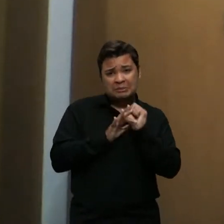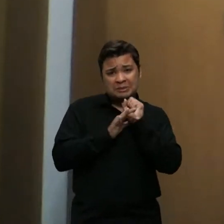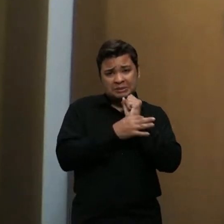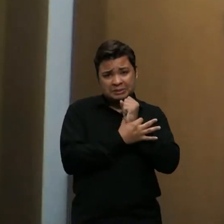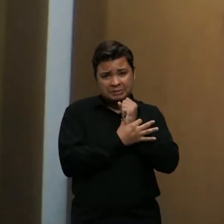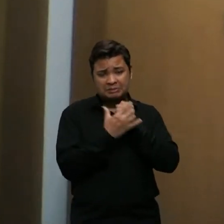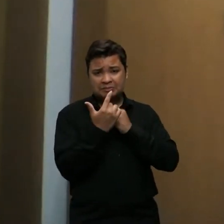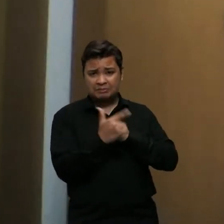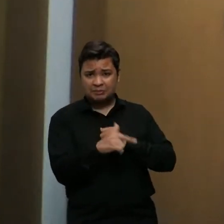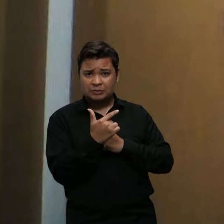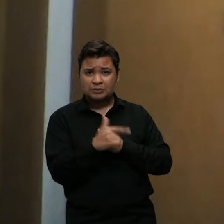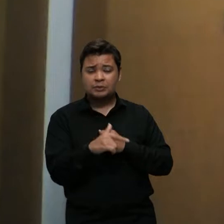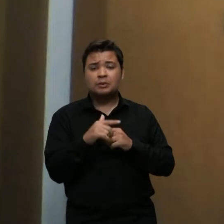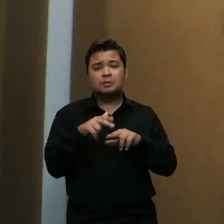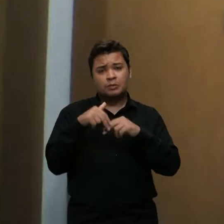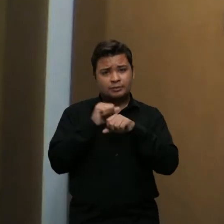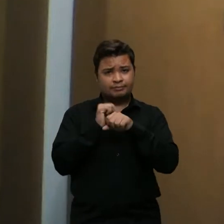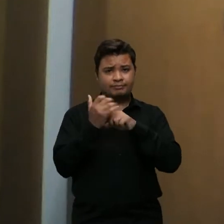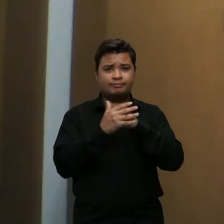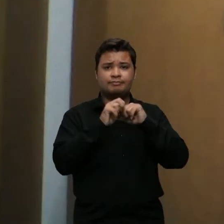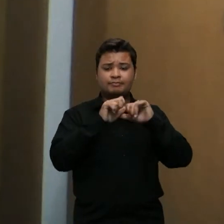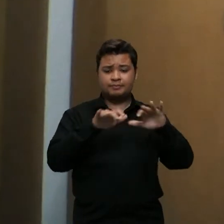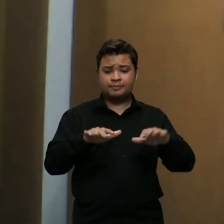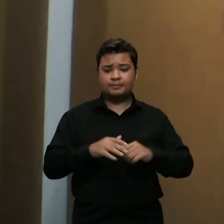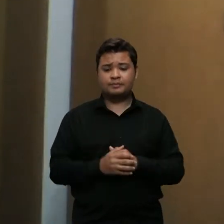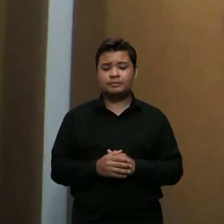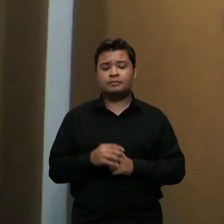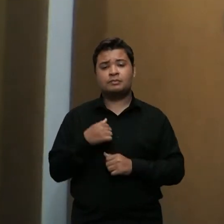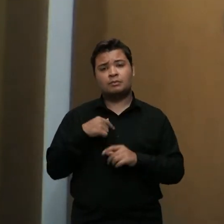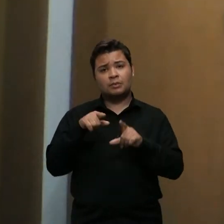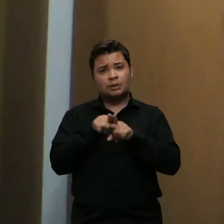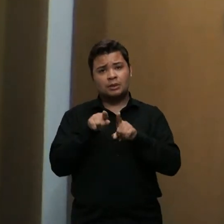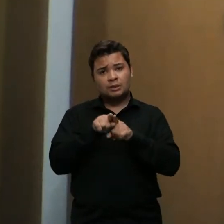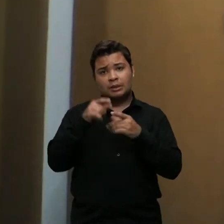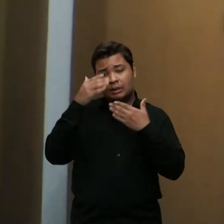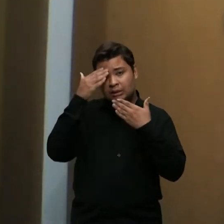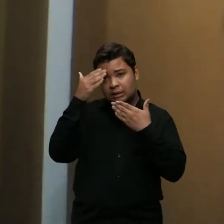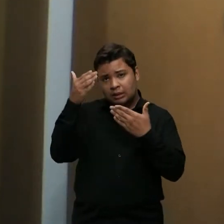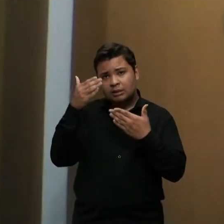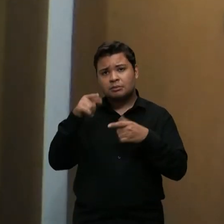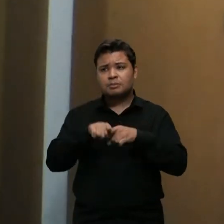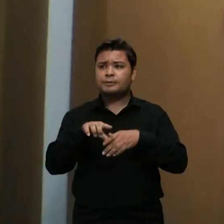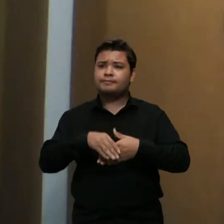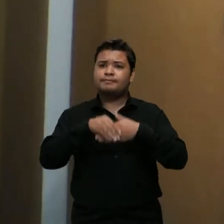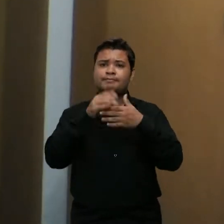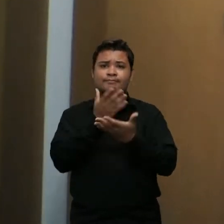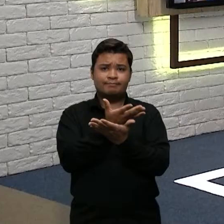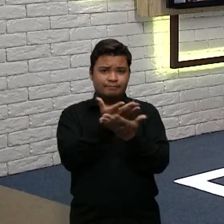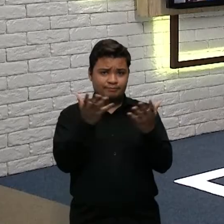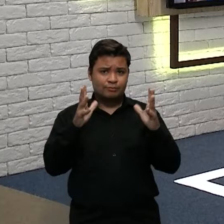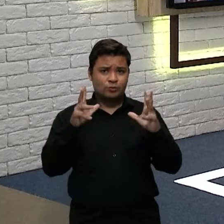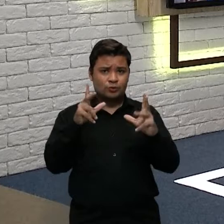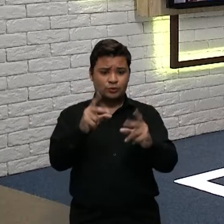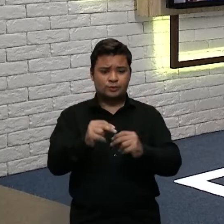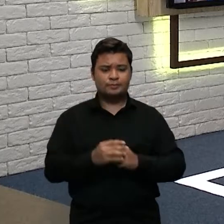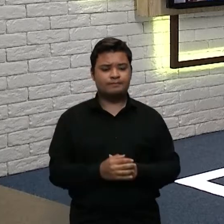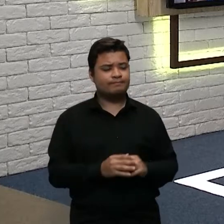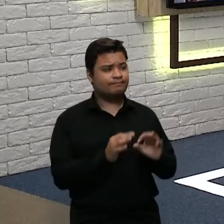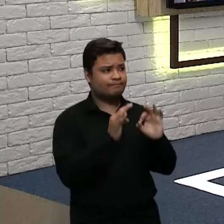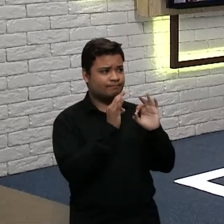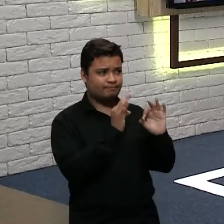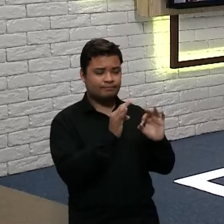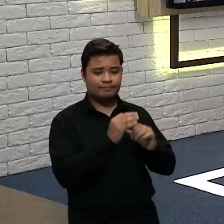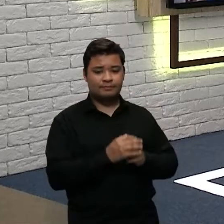da pandemia do Covid-19. E agradeço e cumprimento a todos que nos ouvem. Perfeito. Só